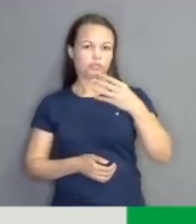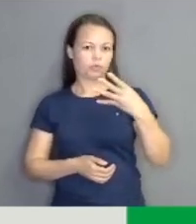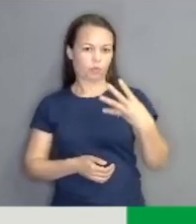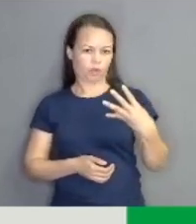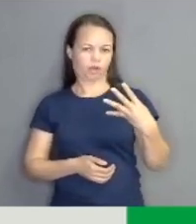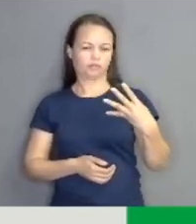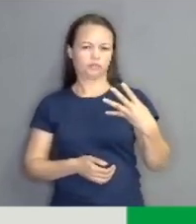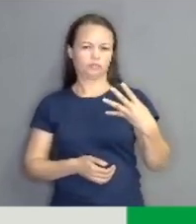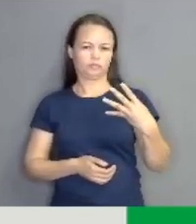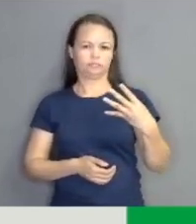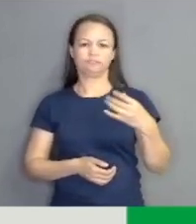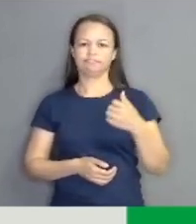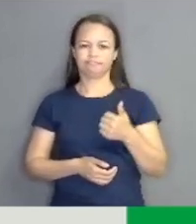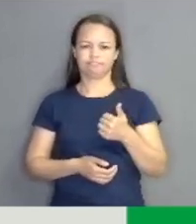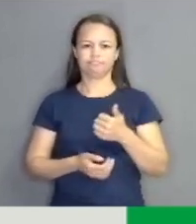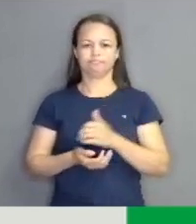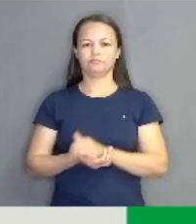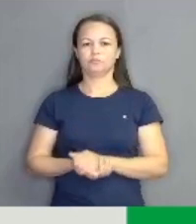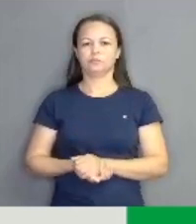804, tá?